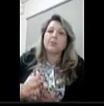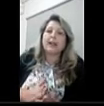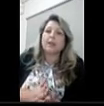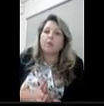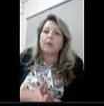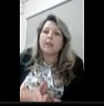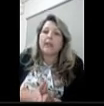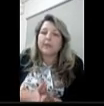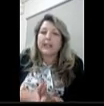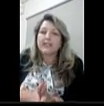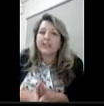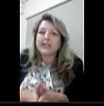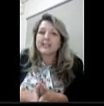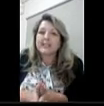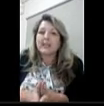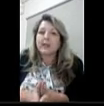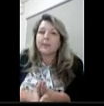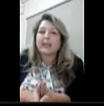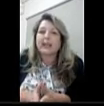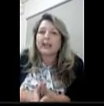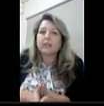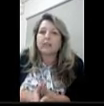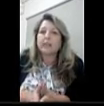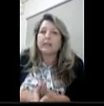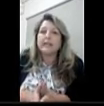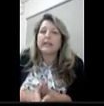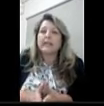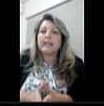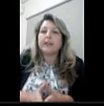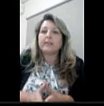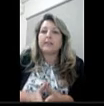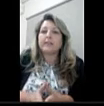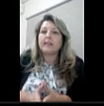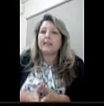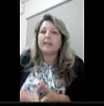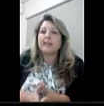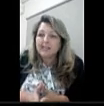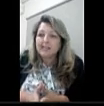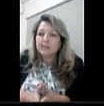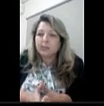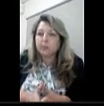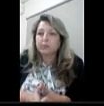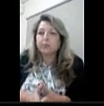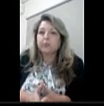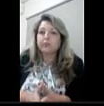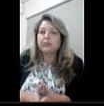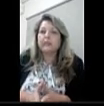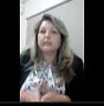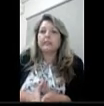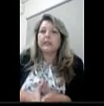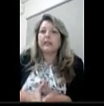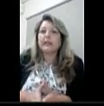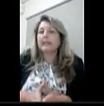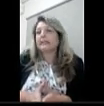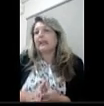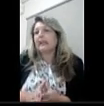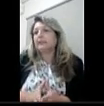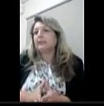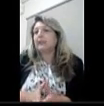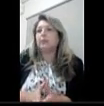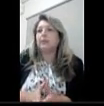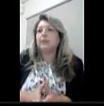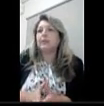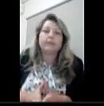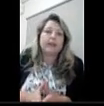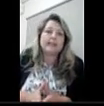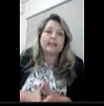estipular com ele, porque às vezes é uma tarefa que ele vai fazer em 15 minutos, né, ele está lá no